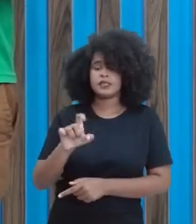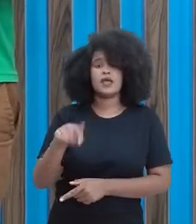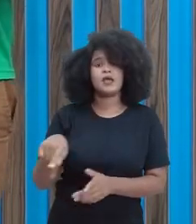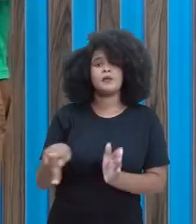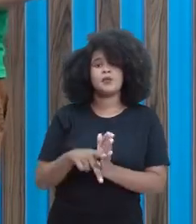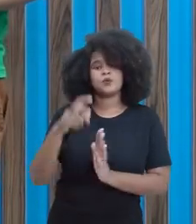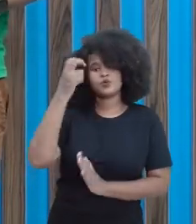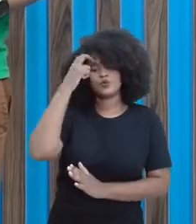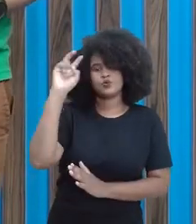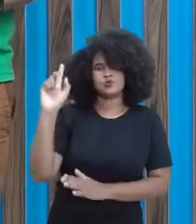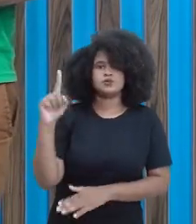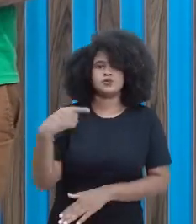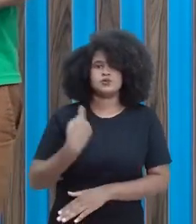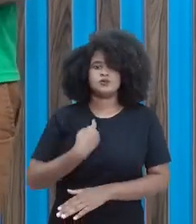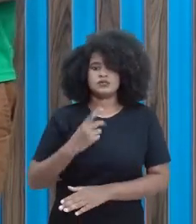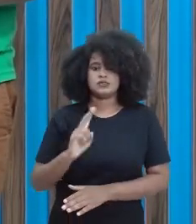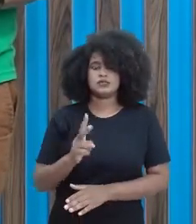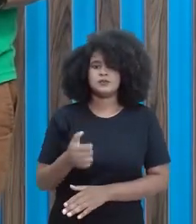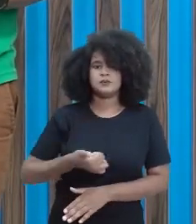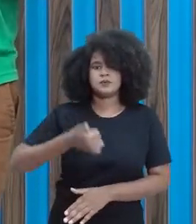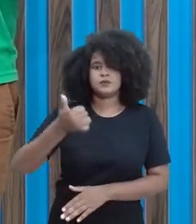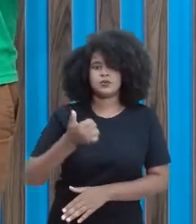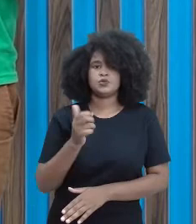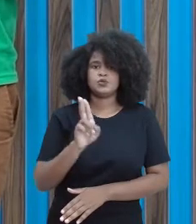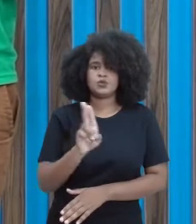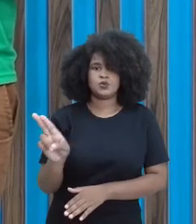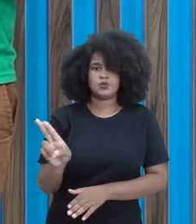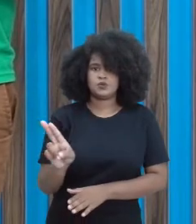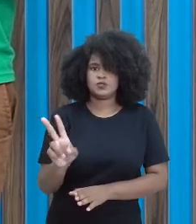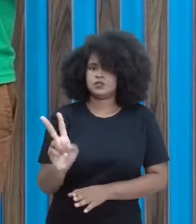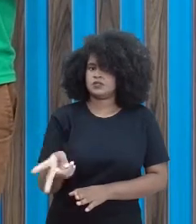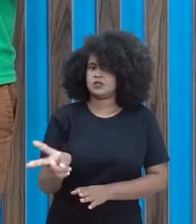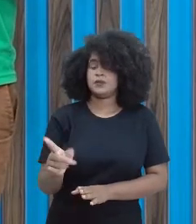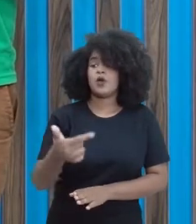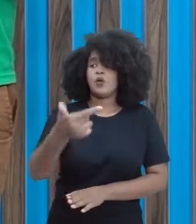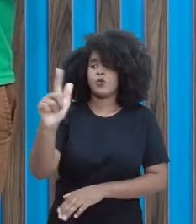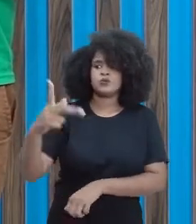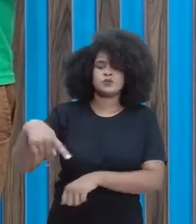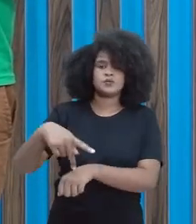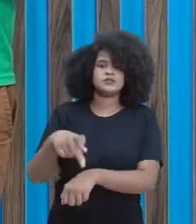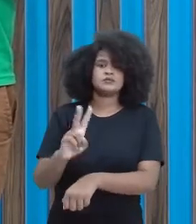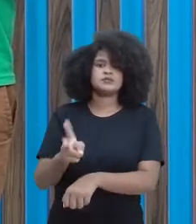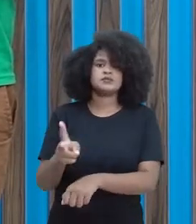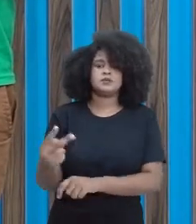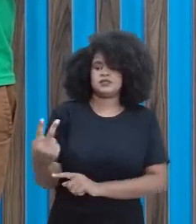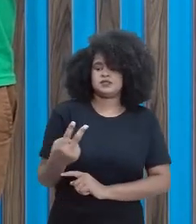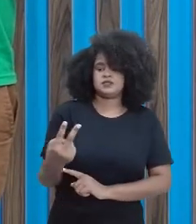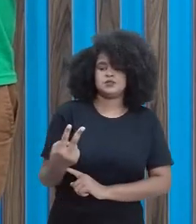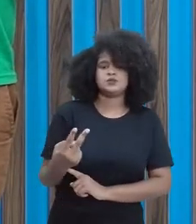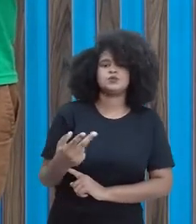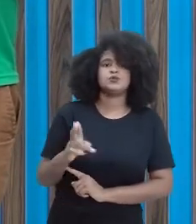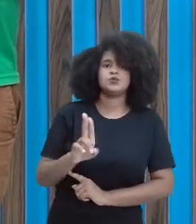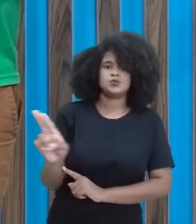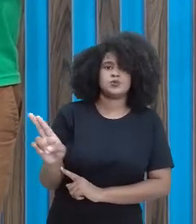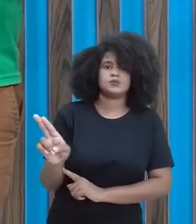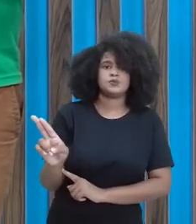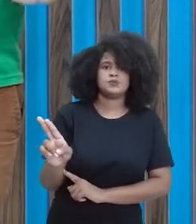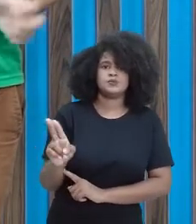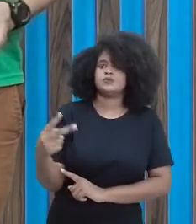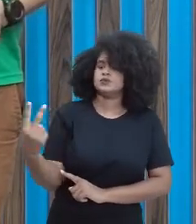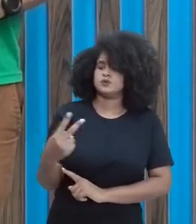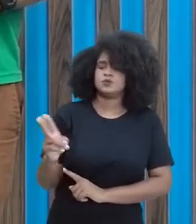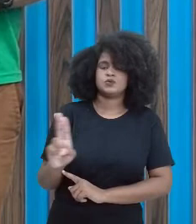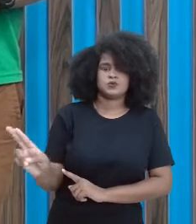ou somente o nome, primeiro nome, ou somente o apelido. Cultura nossa. Em outros países, sempre rola de falar o sobrenome,